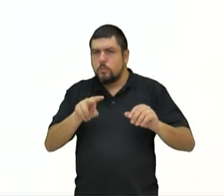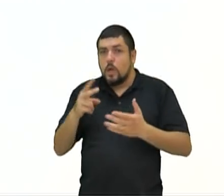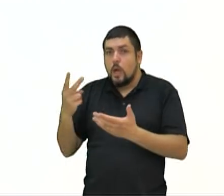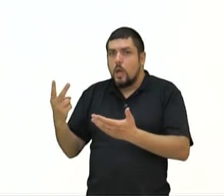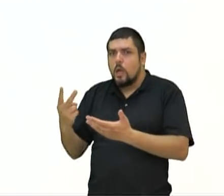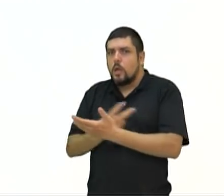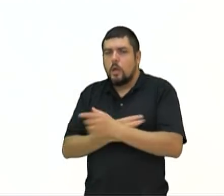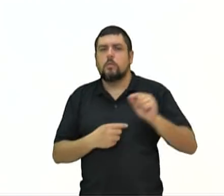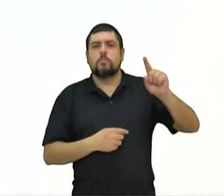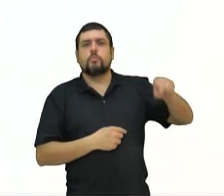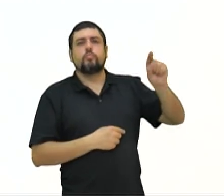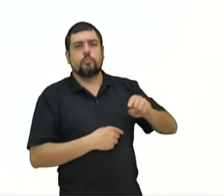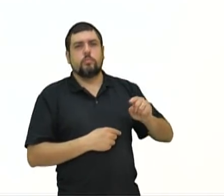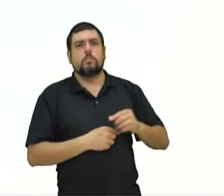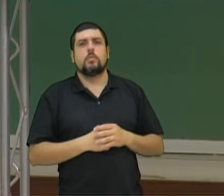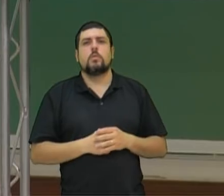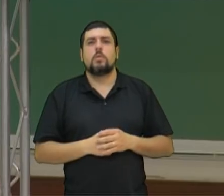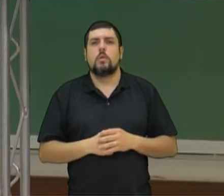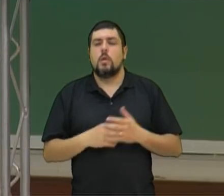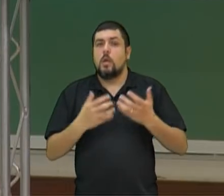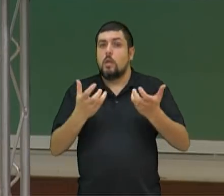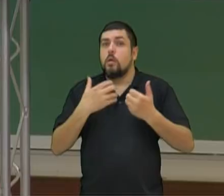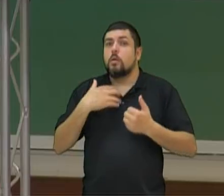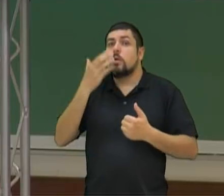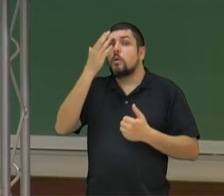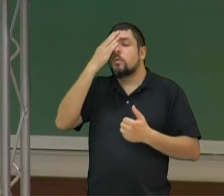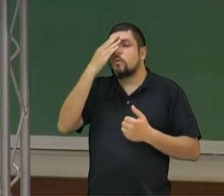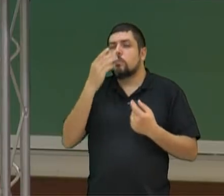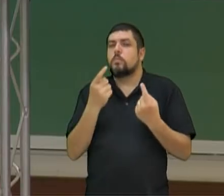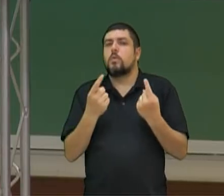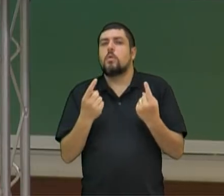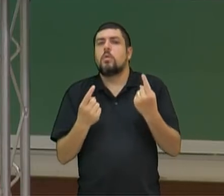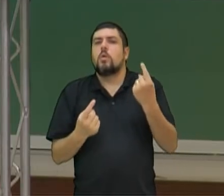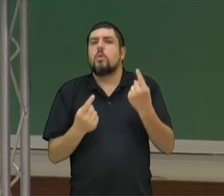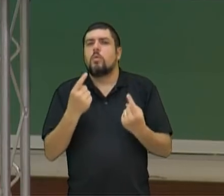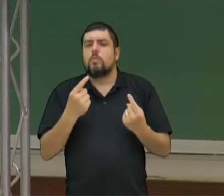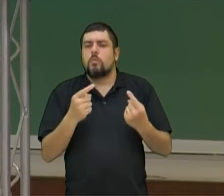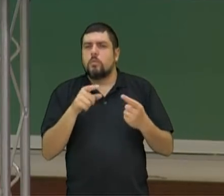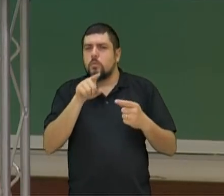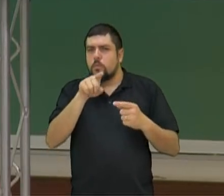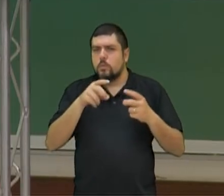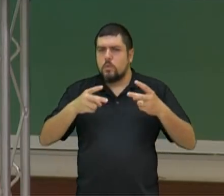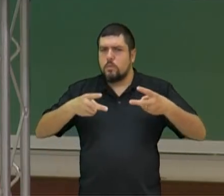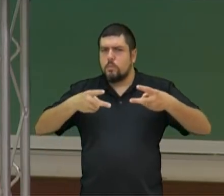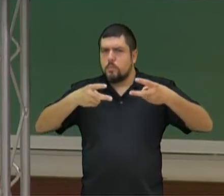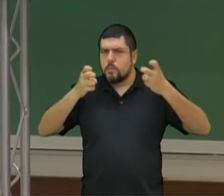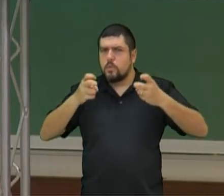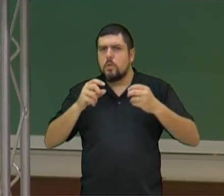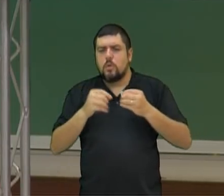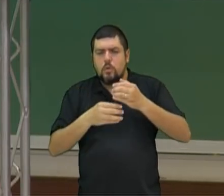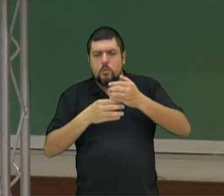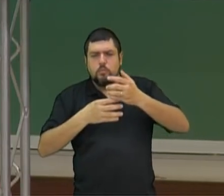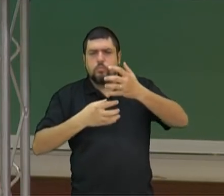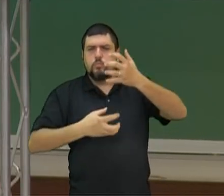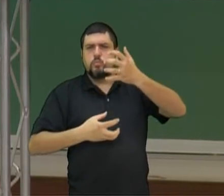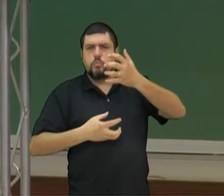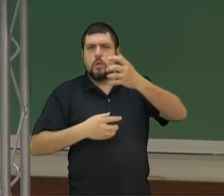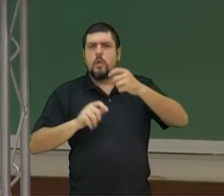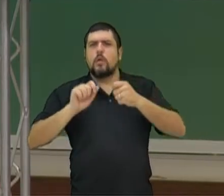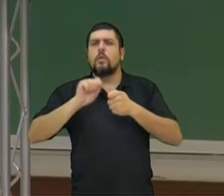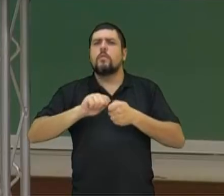pensar mais. Eu quero, nesse exercício, o quê? Que você reconheça as funções da coluna